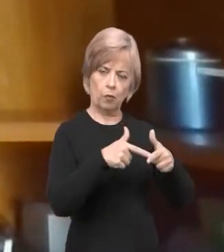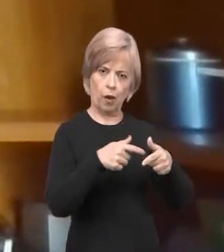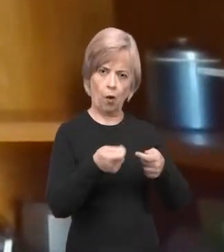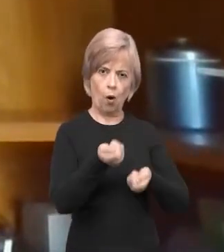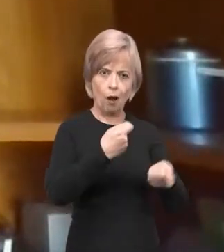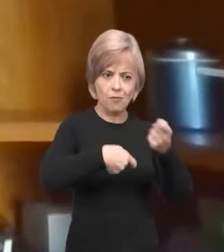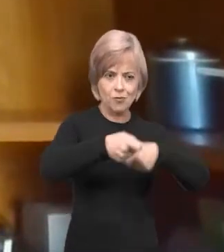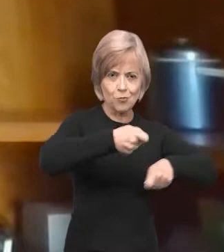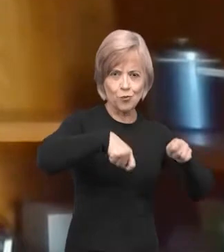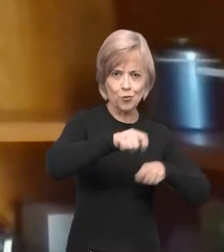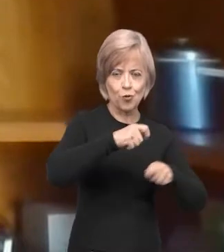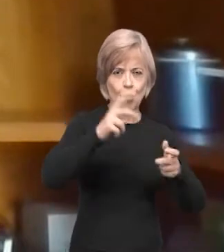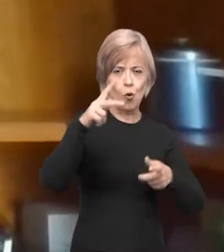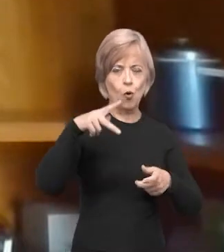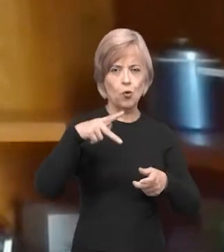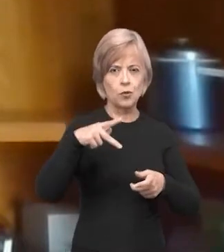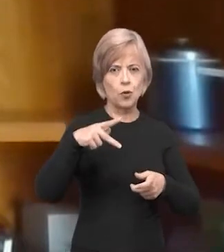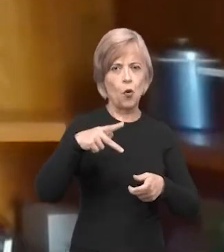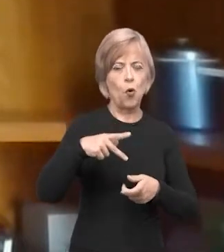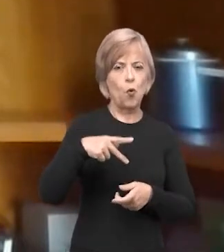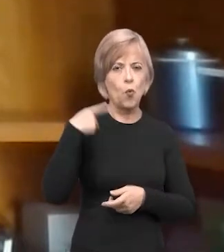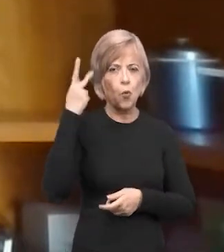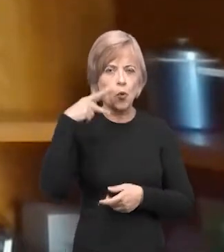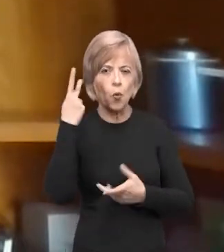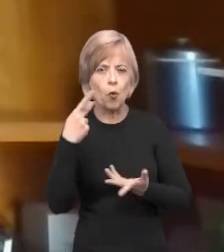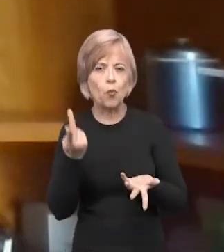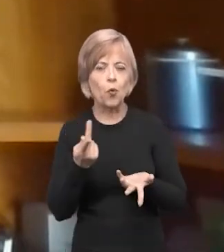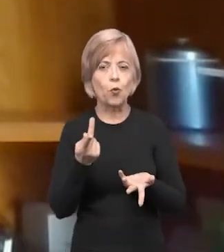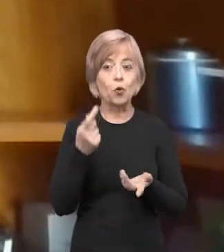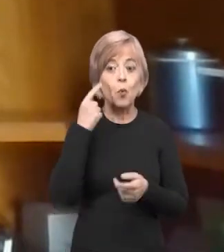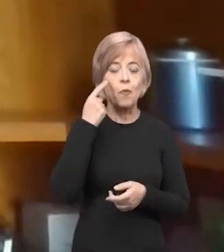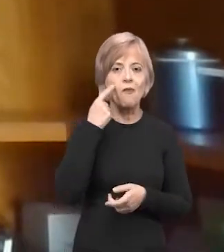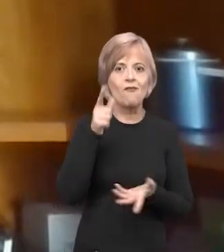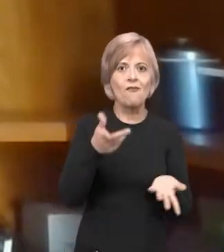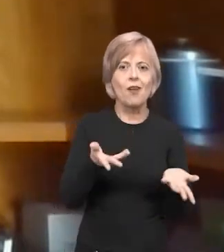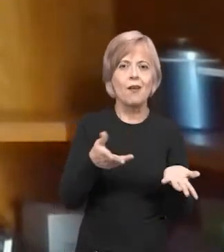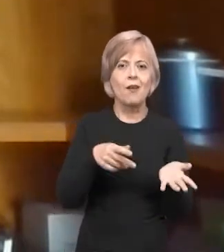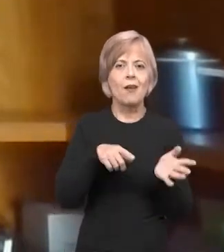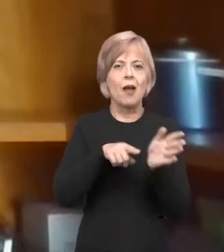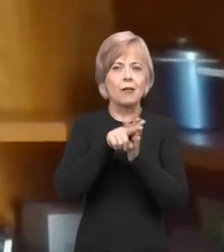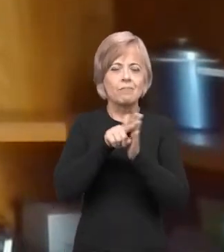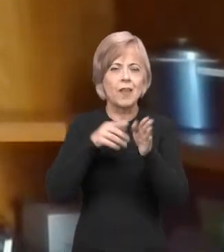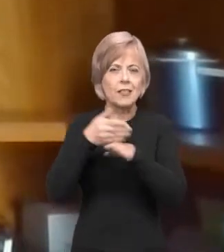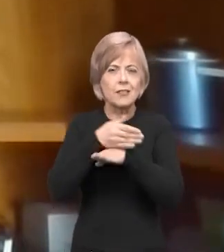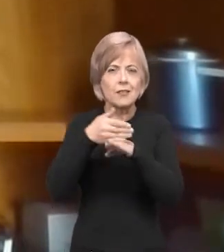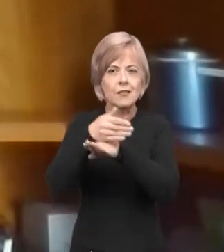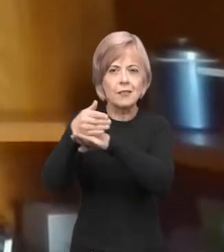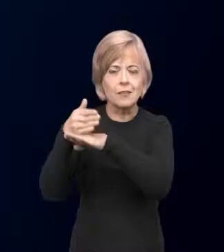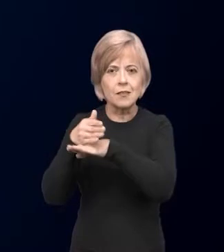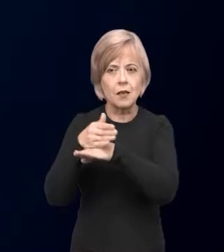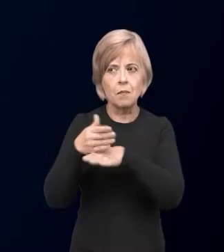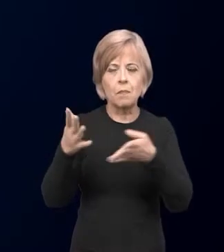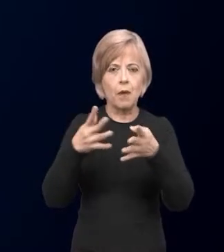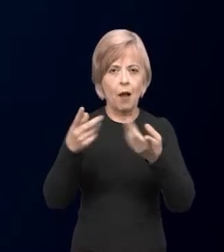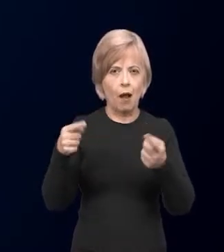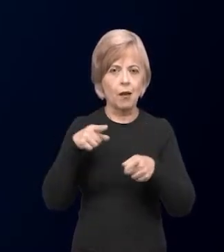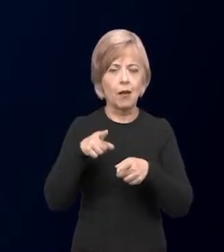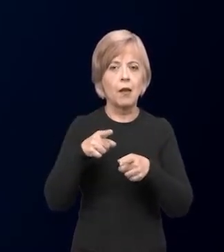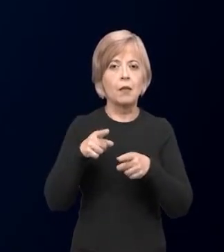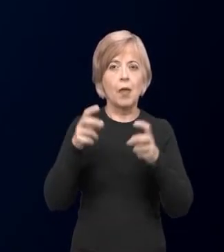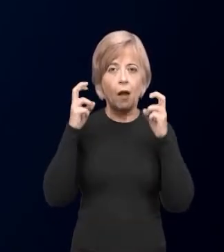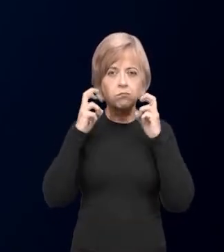os promotores com atribuição para verificar a questão da acessibilidade nas estações ferroviárias, da malha